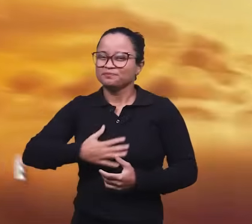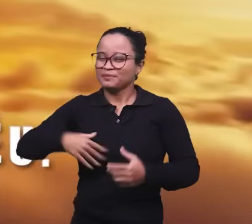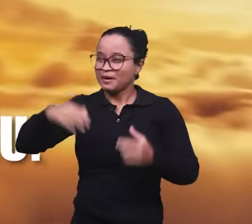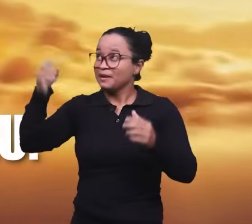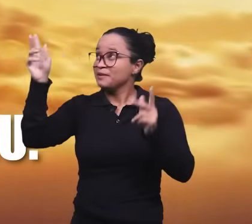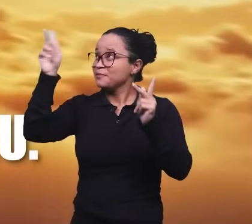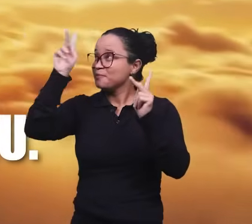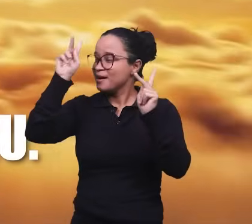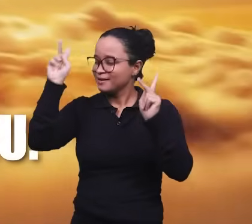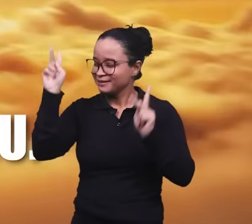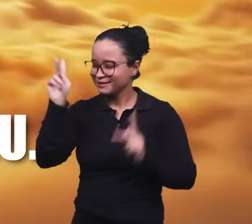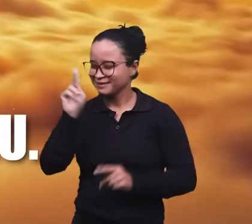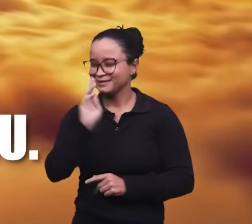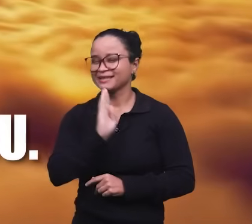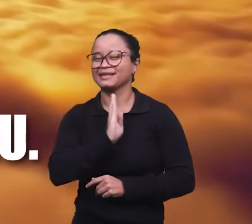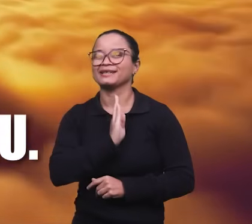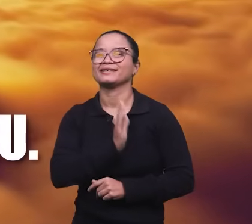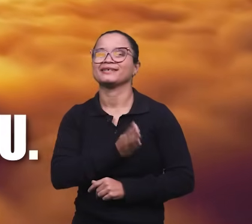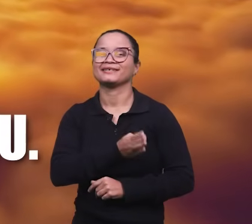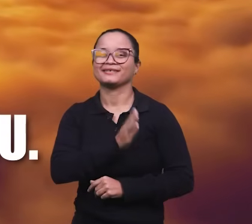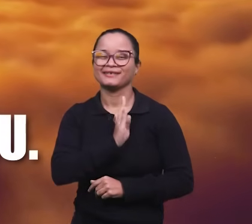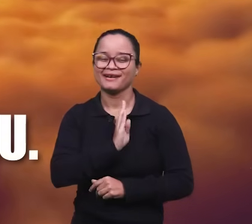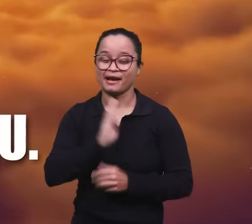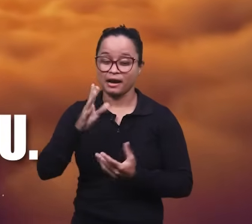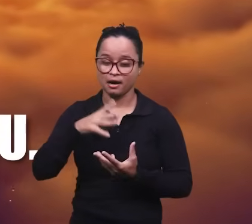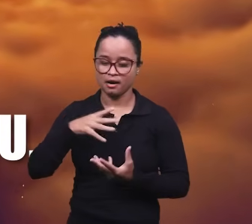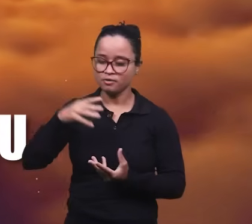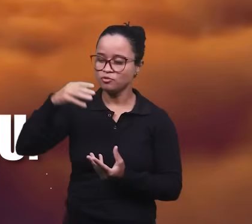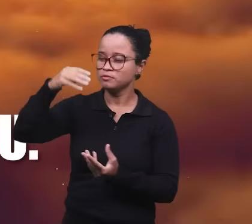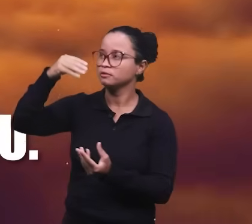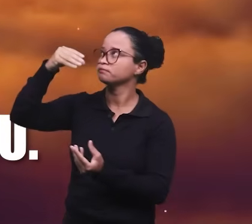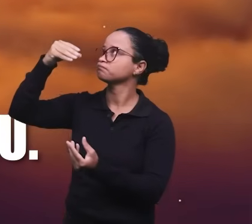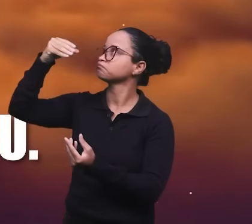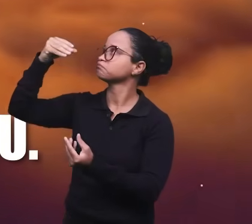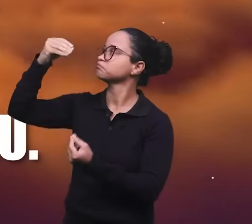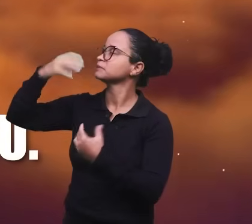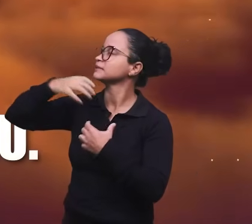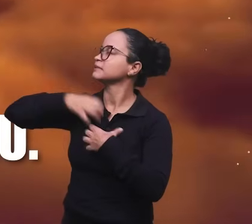bons. Jesus me transporta ao